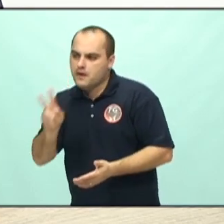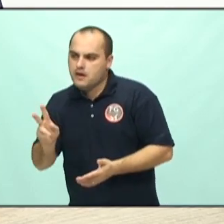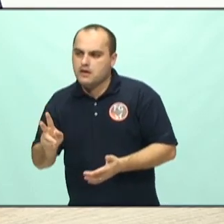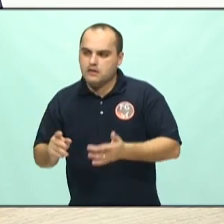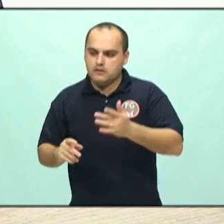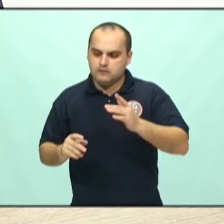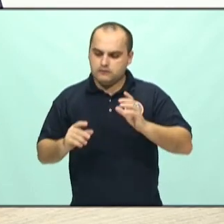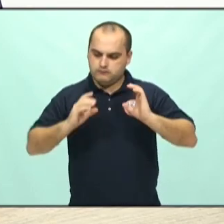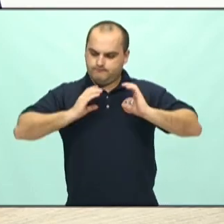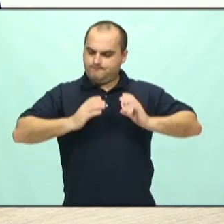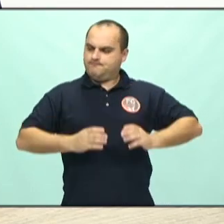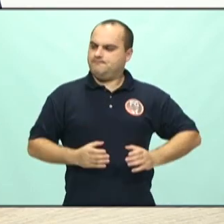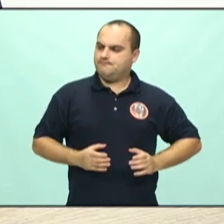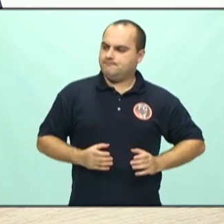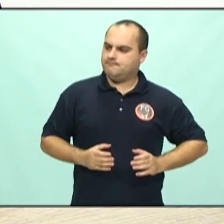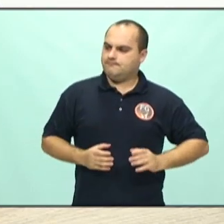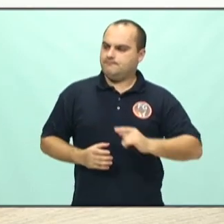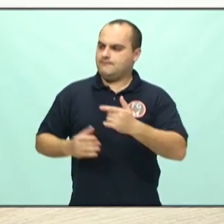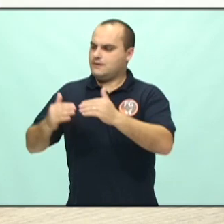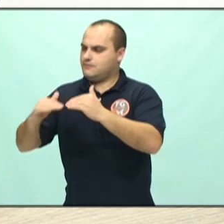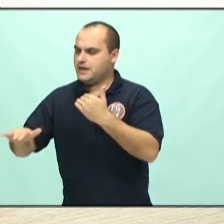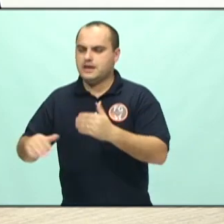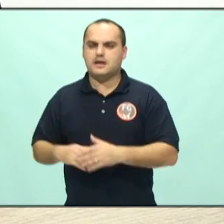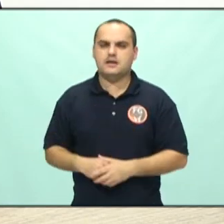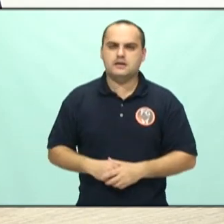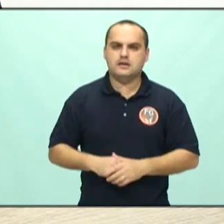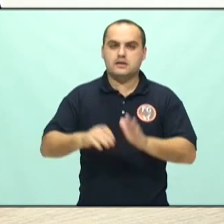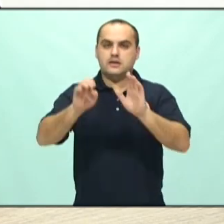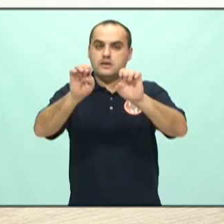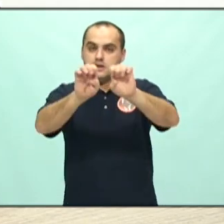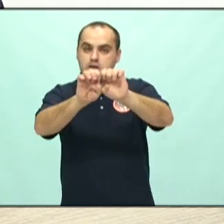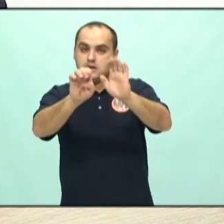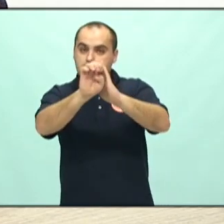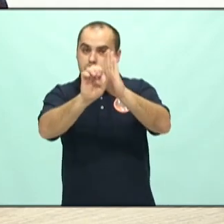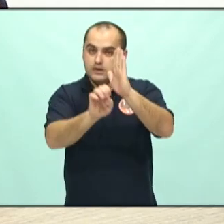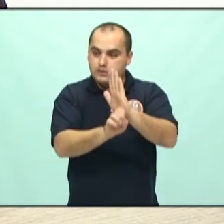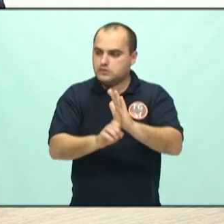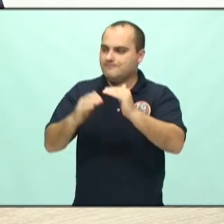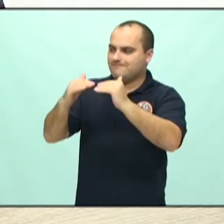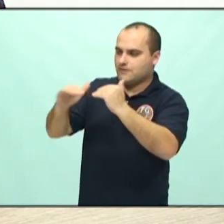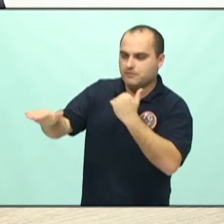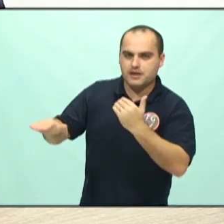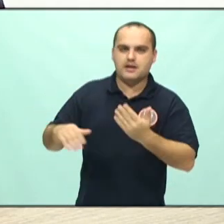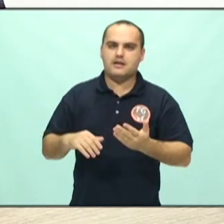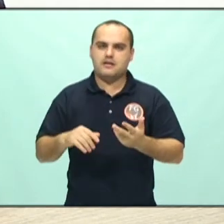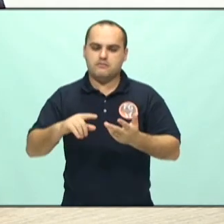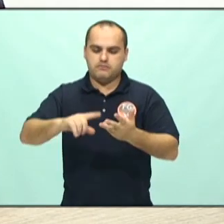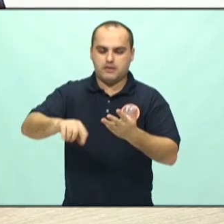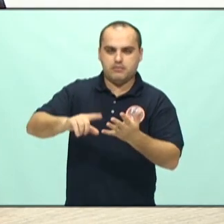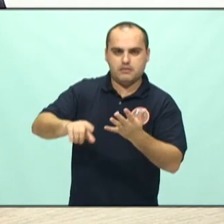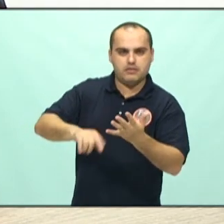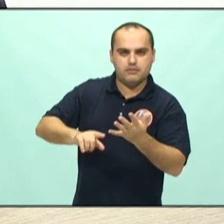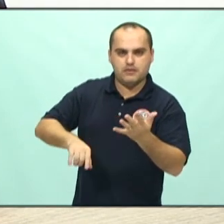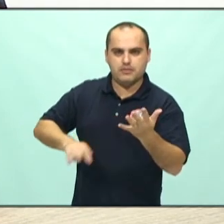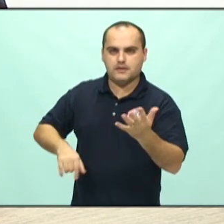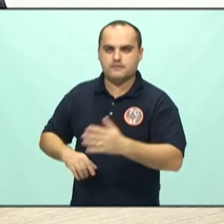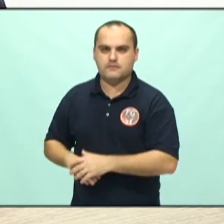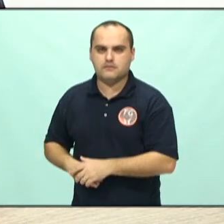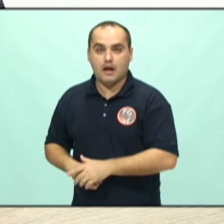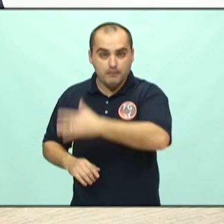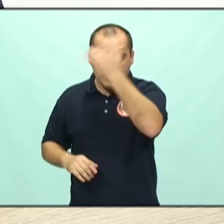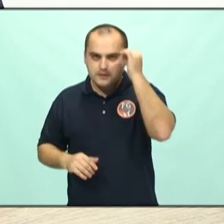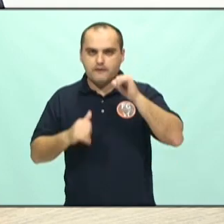conduta, infrações ao Estatuto do Servidor Público, Então, ninguém está